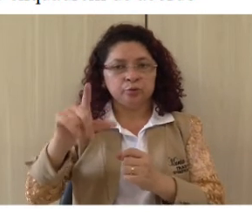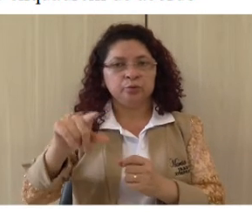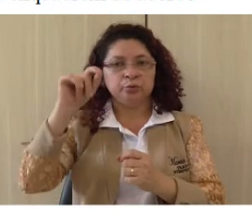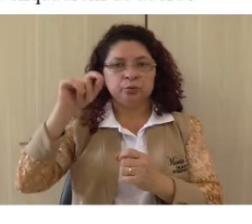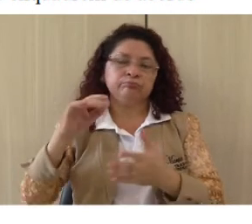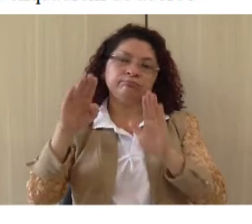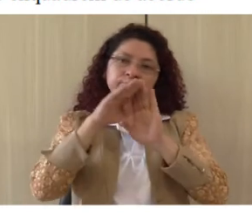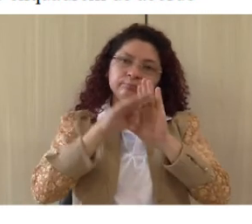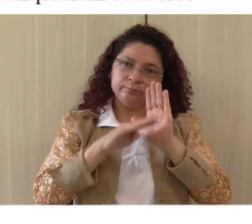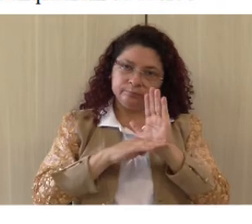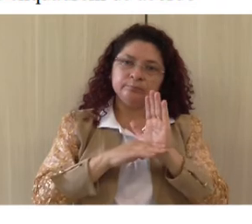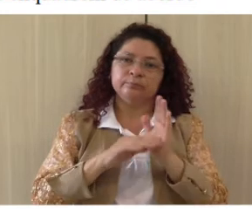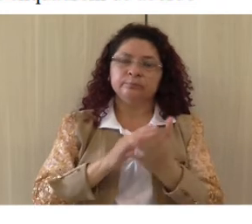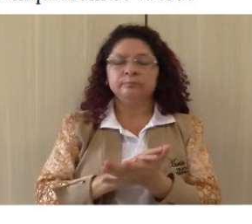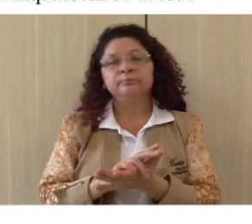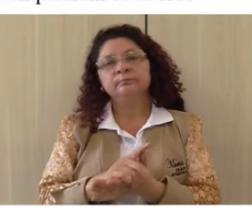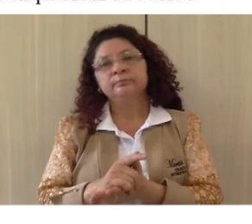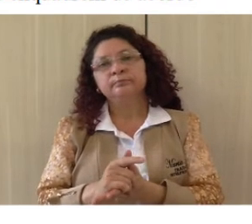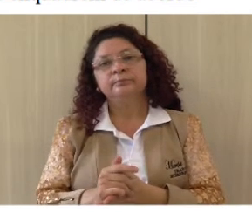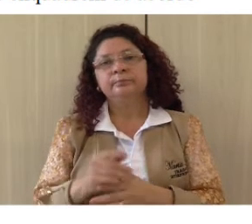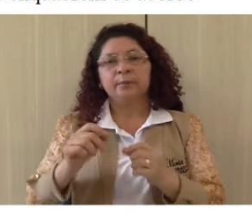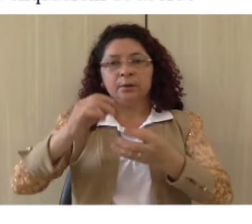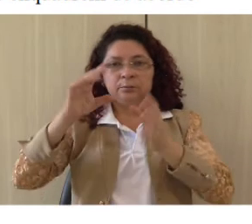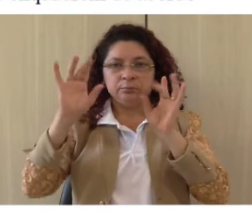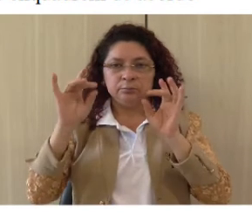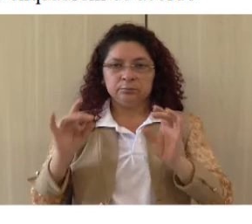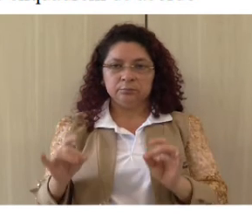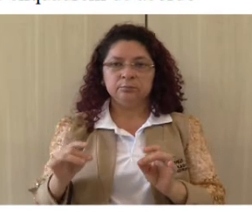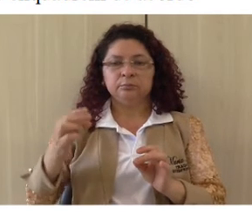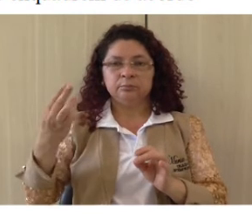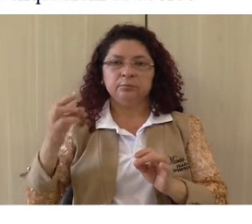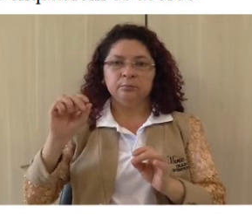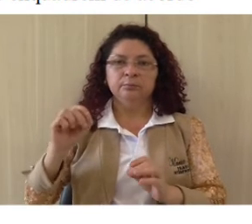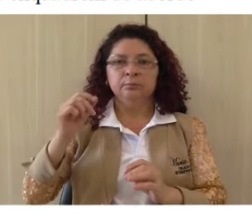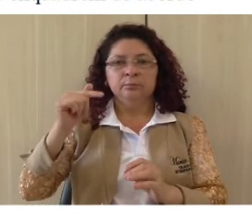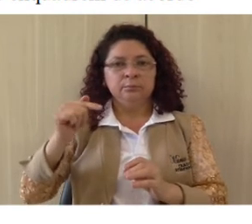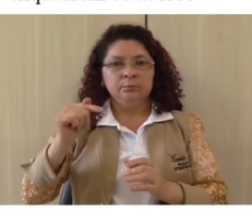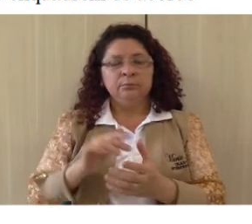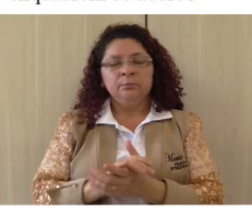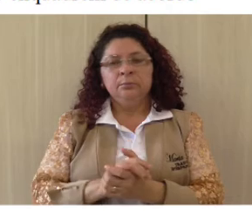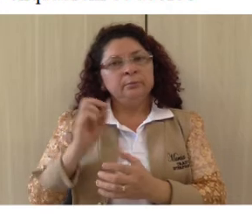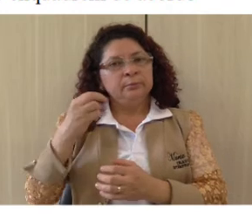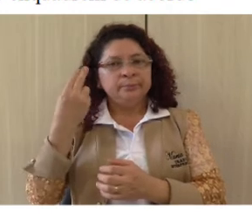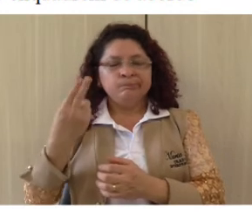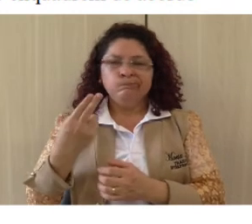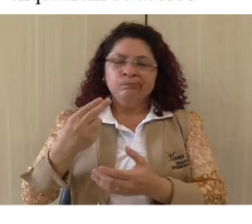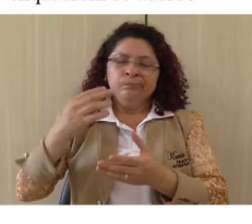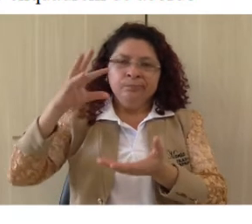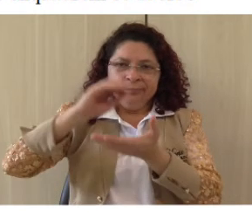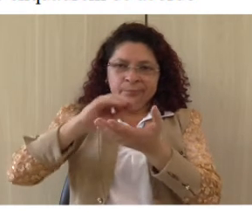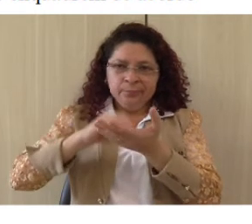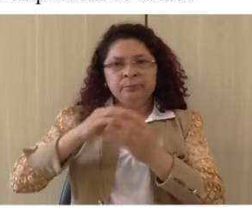a uma das categorias de vagas reservadas descritas no subitem 3.7 ou por vagas